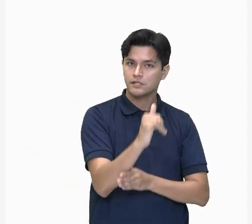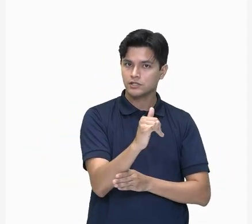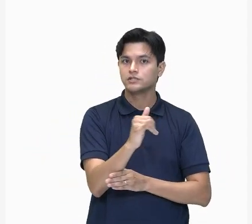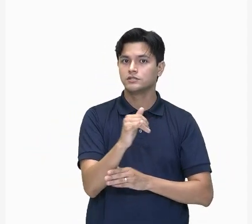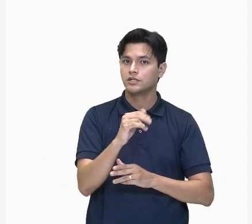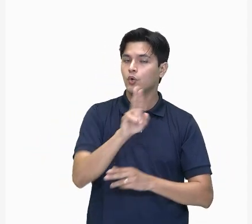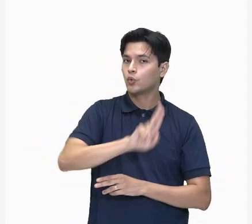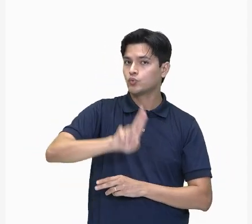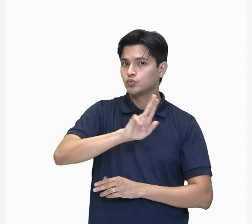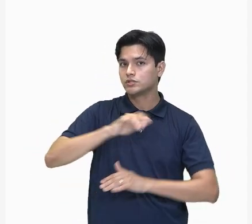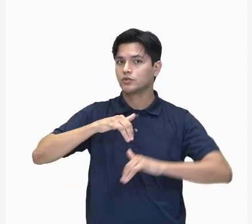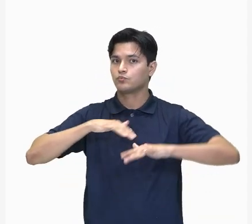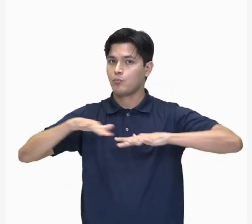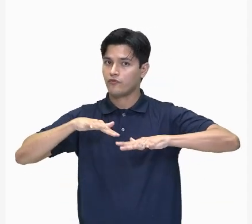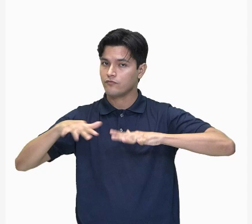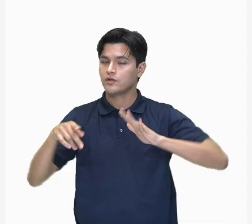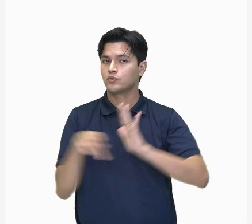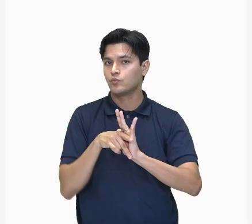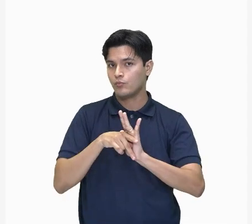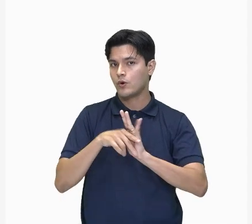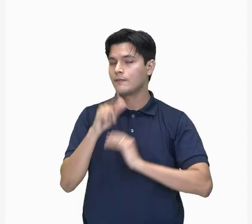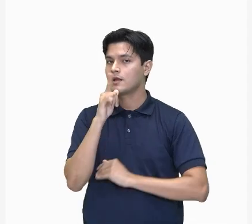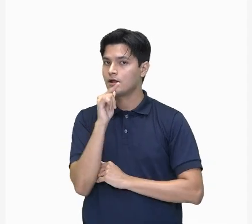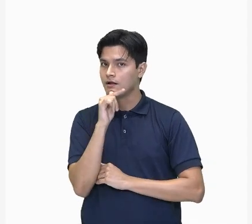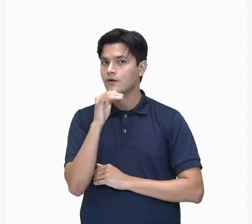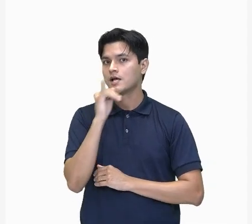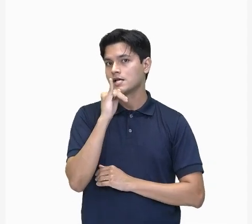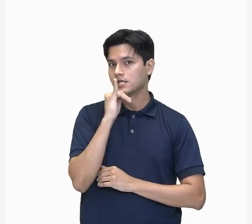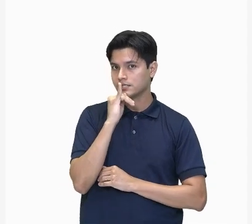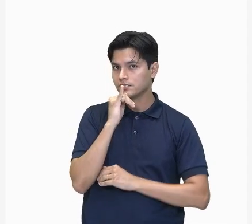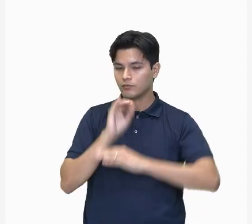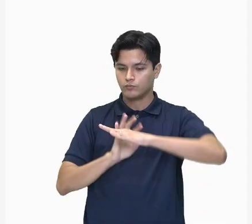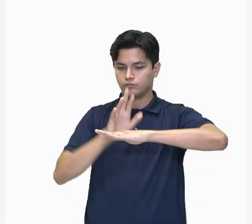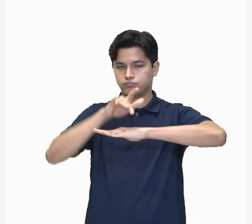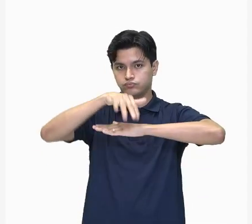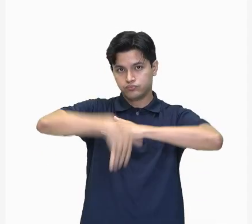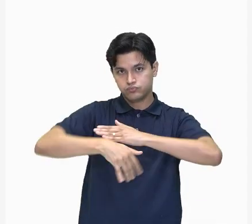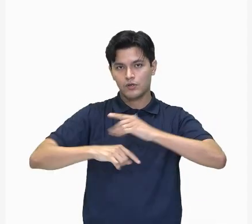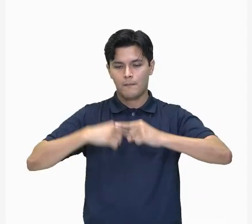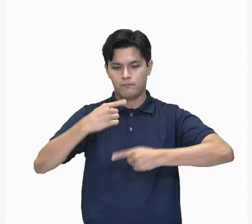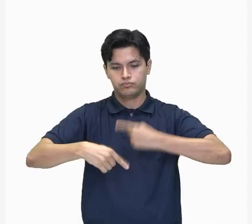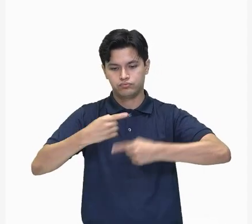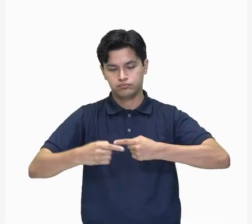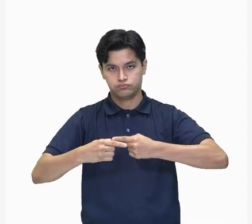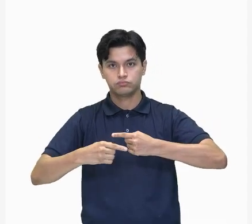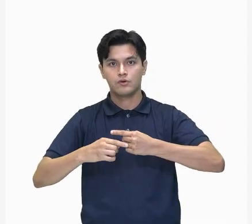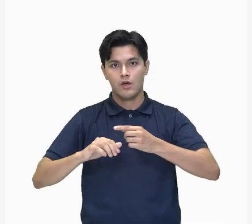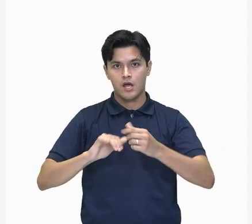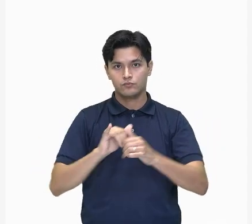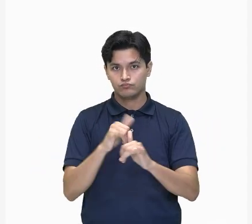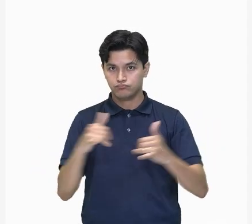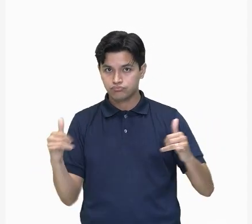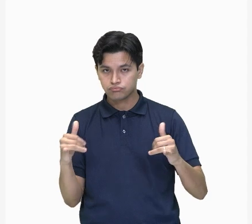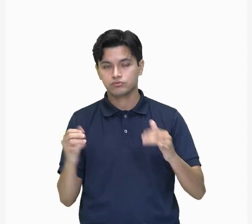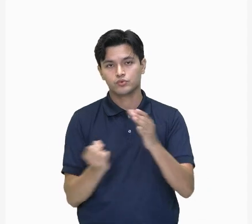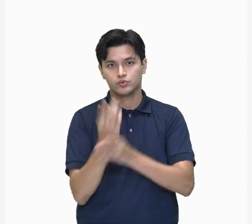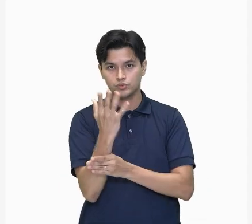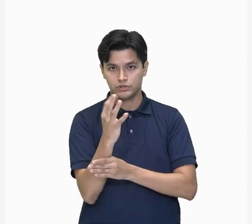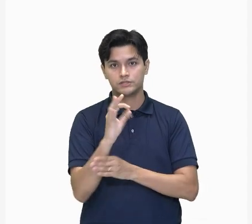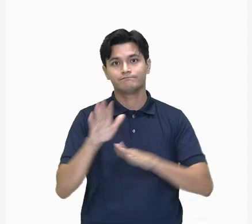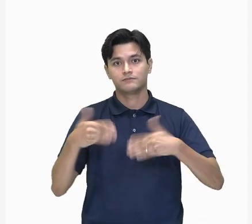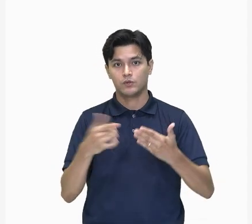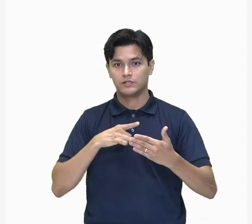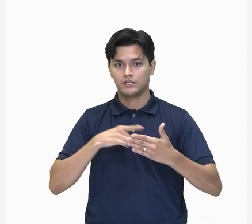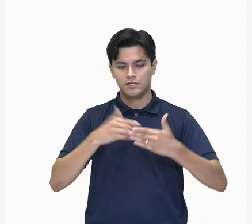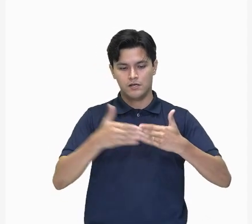aí das hidrelétricas, né? Então, as hidrelétricas, elas formam, né, uma barragem. Para ser construída uma hidrelétrica, tem